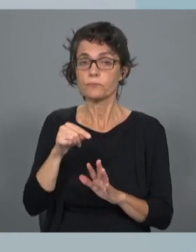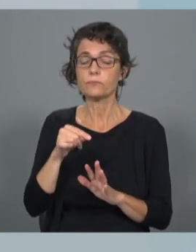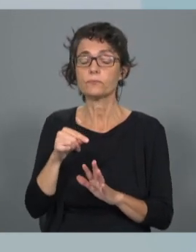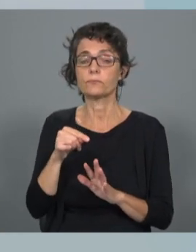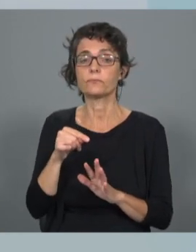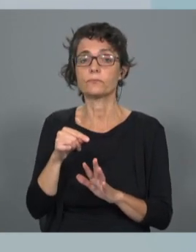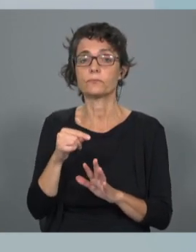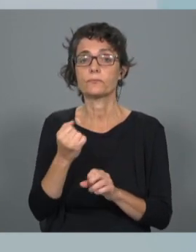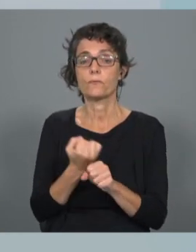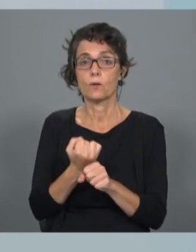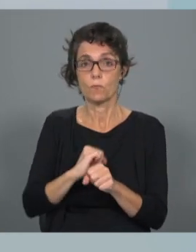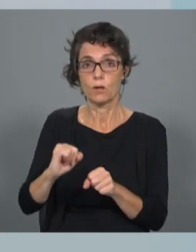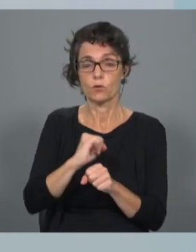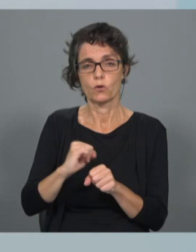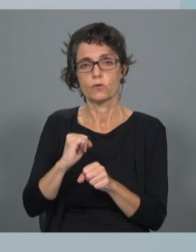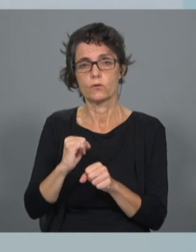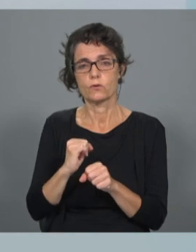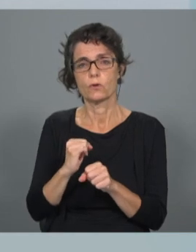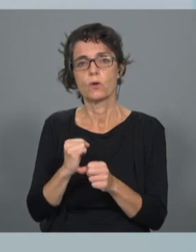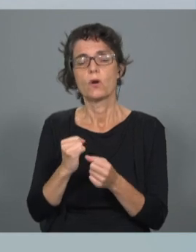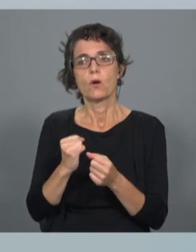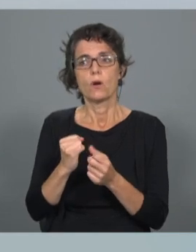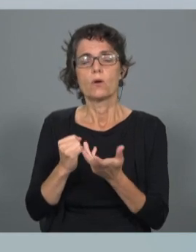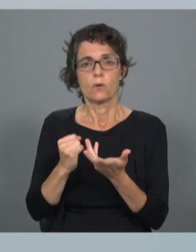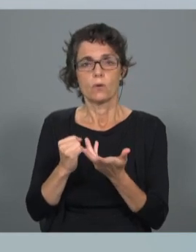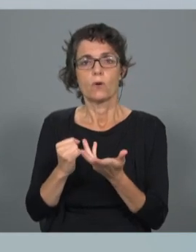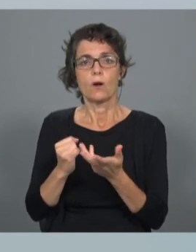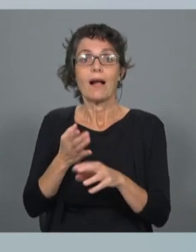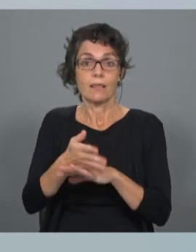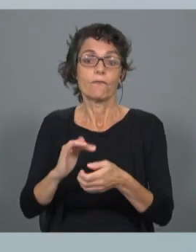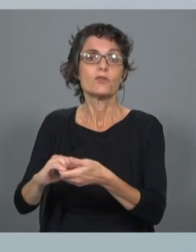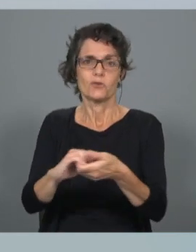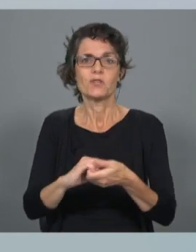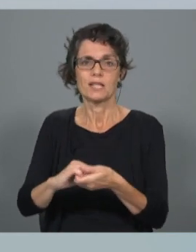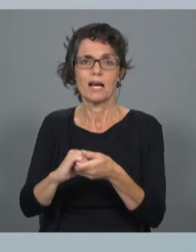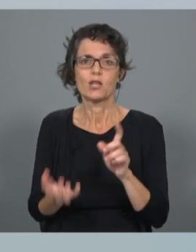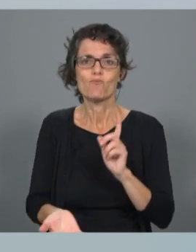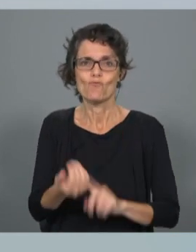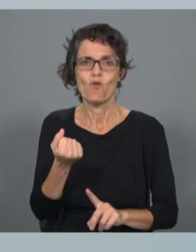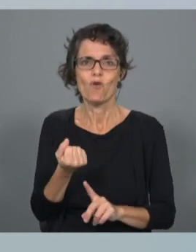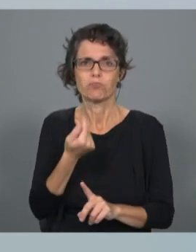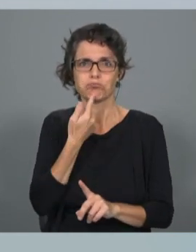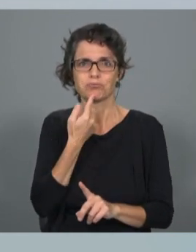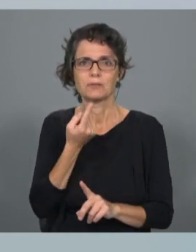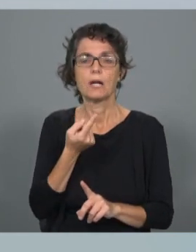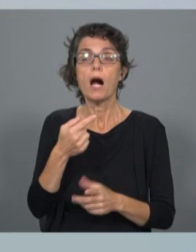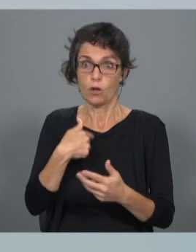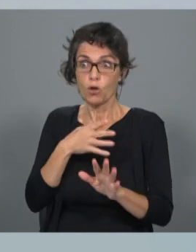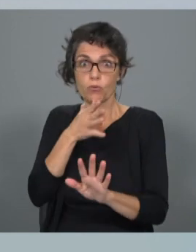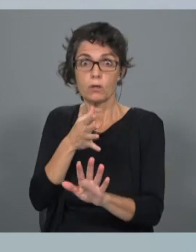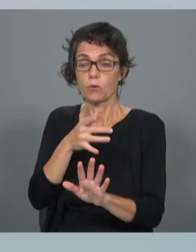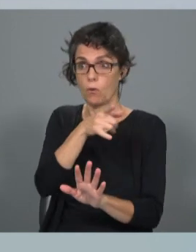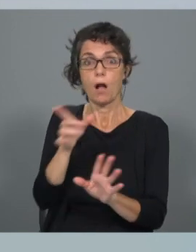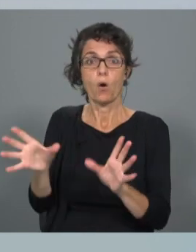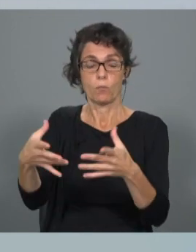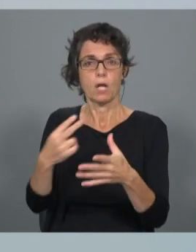é justamente com esta dita solidariedade. Aliás, eu tenho testemunhado muito o esforço que as comunidades cristãs